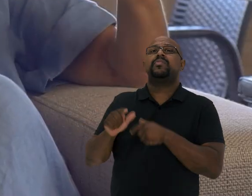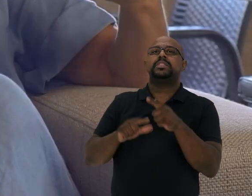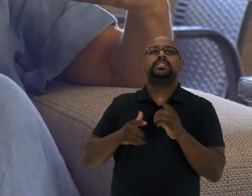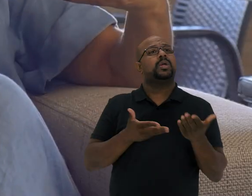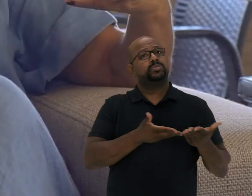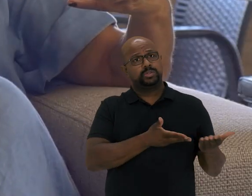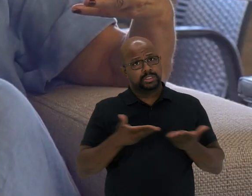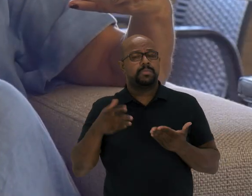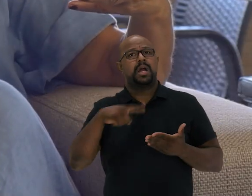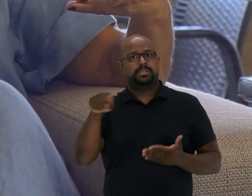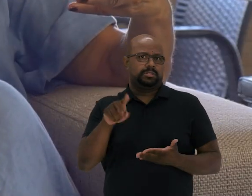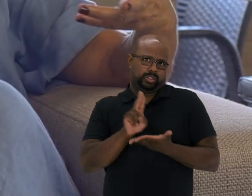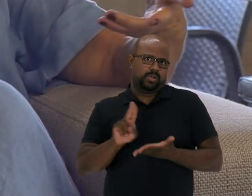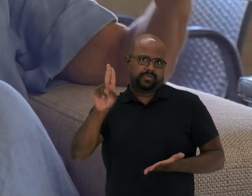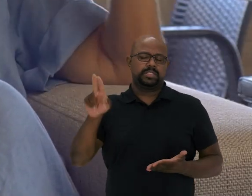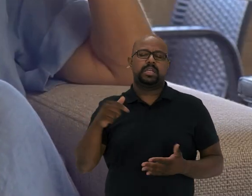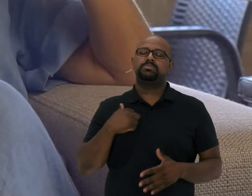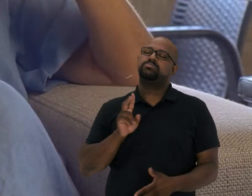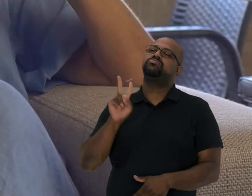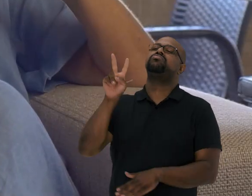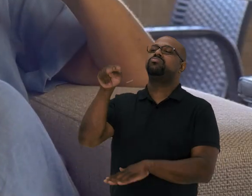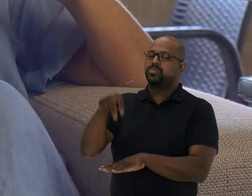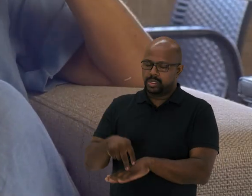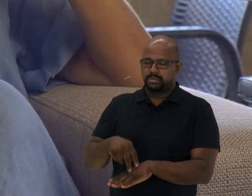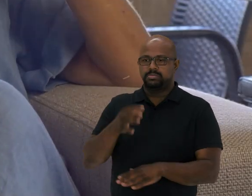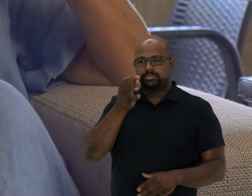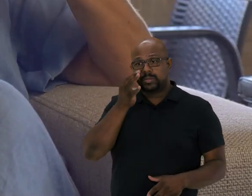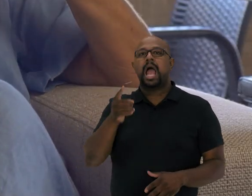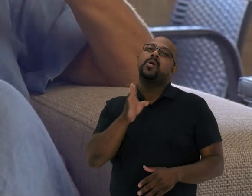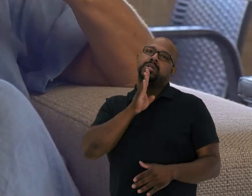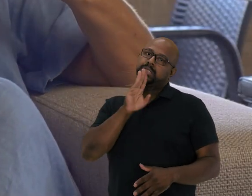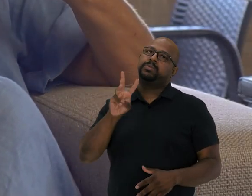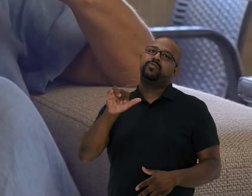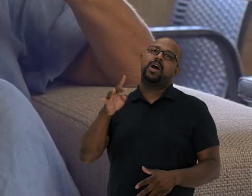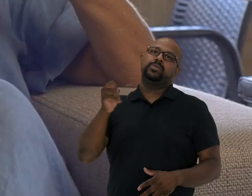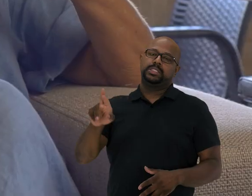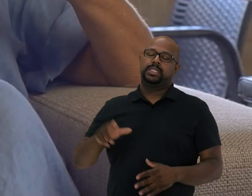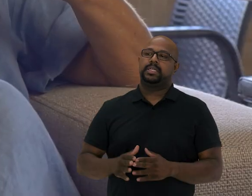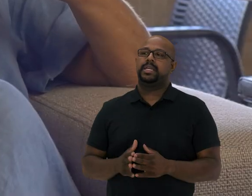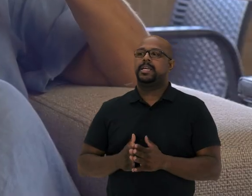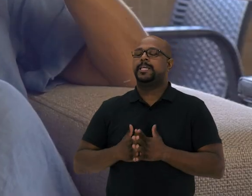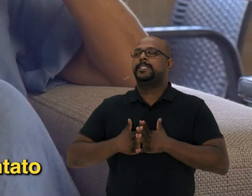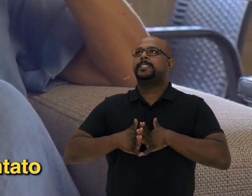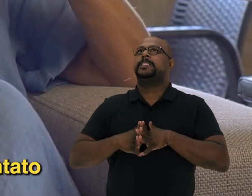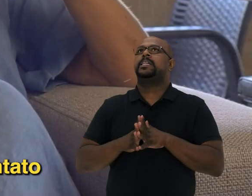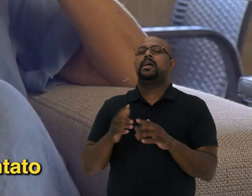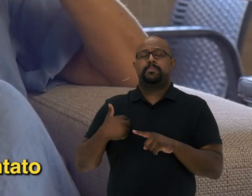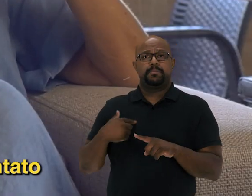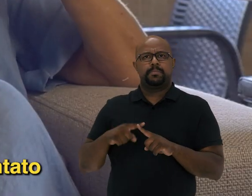nos chamaram para nós tentarmos identificar. Quando nós fomos para lá, nós conhecemos o Walter, né? Mas